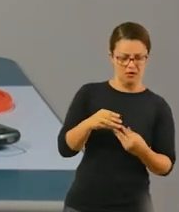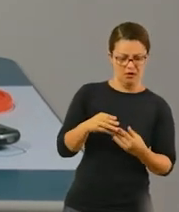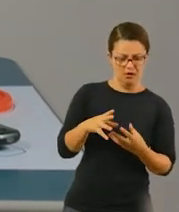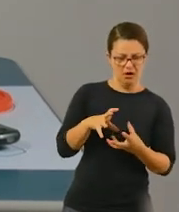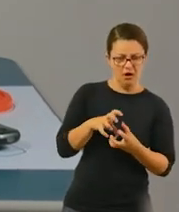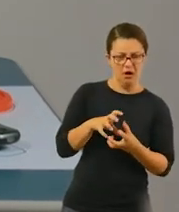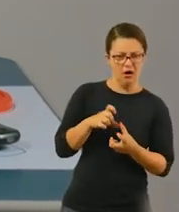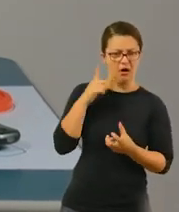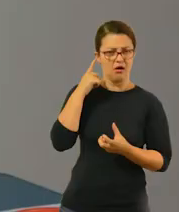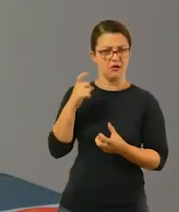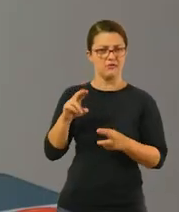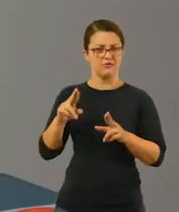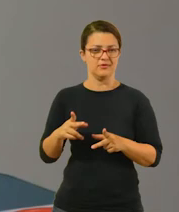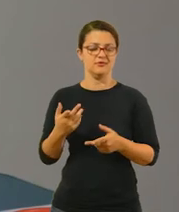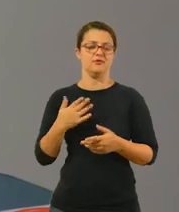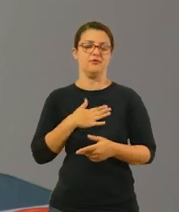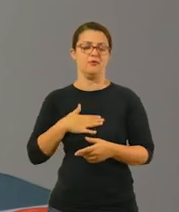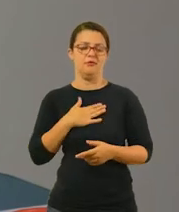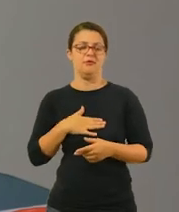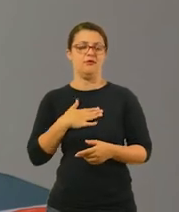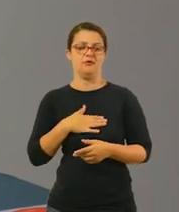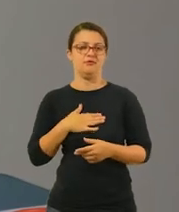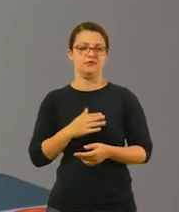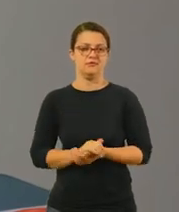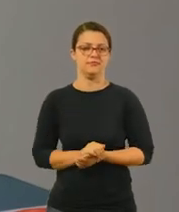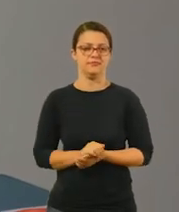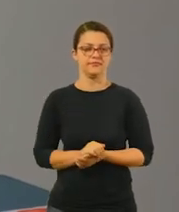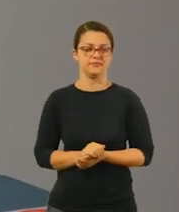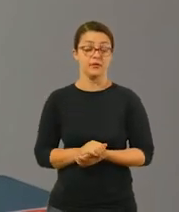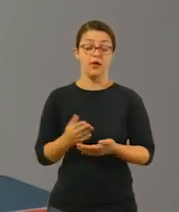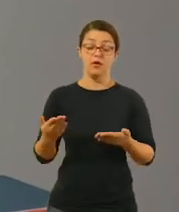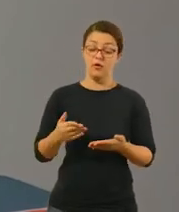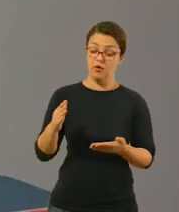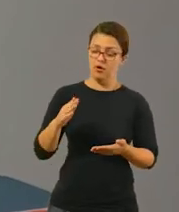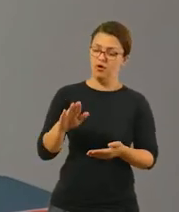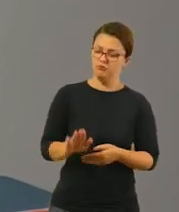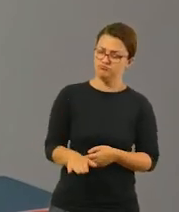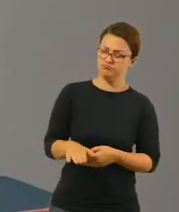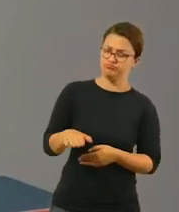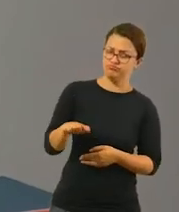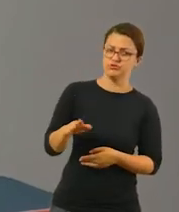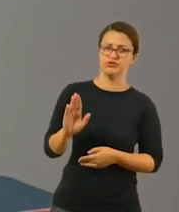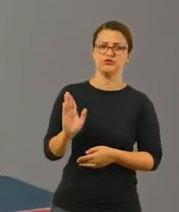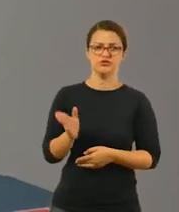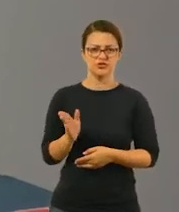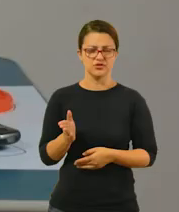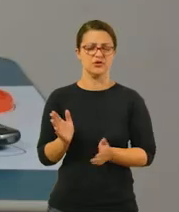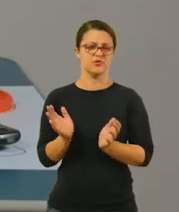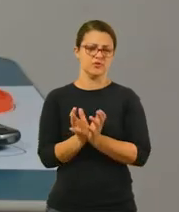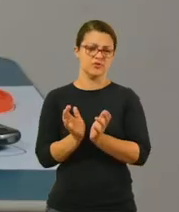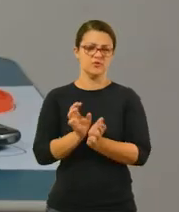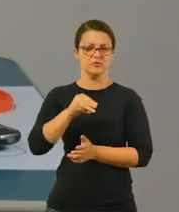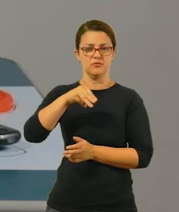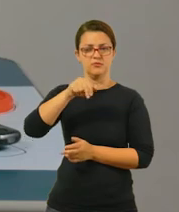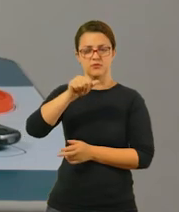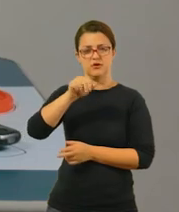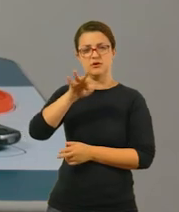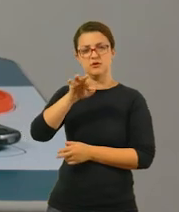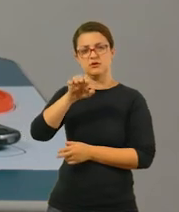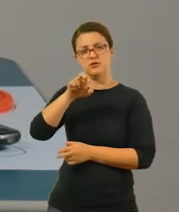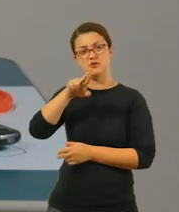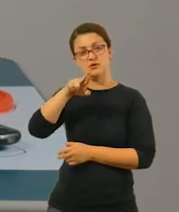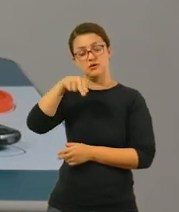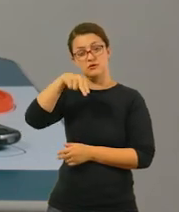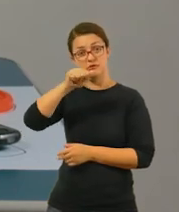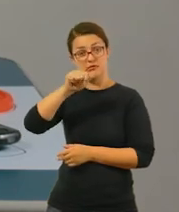gostam, elas se divertem. Se a criança já for maiorzinha, já está no maternal, e você quiser fazer de uma maneira diferente esse rasgo, você